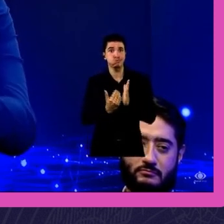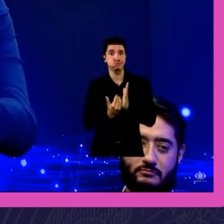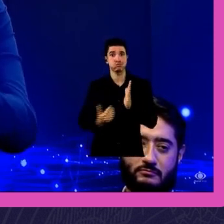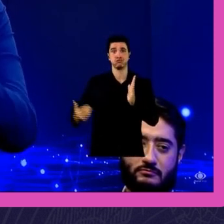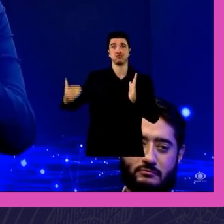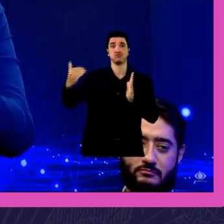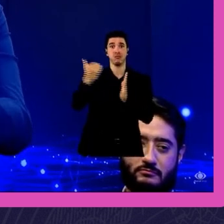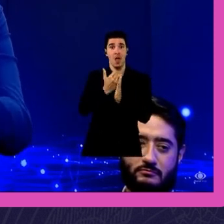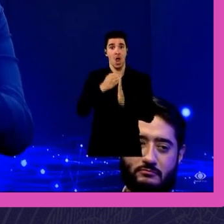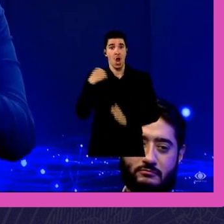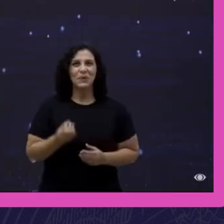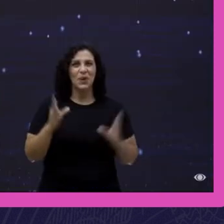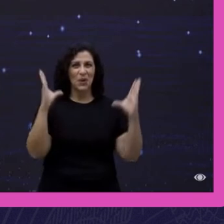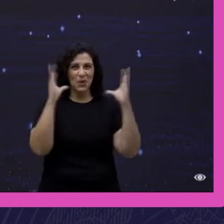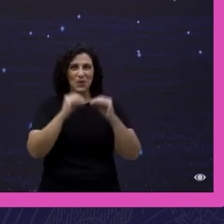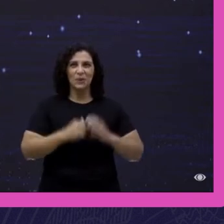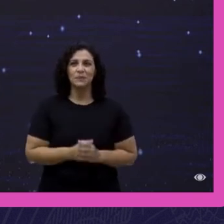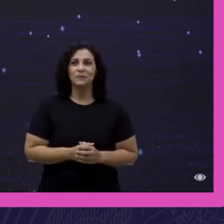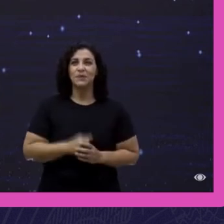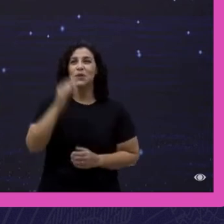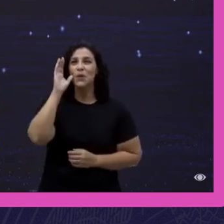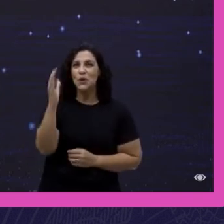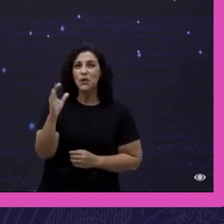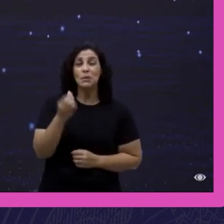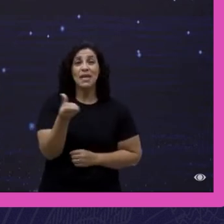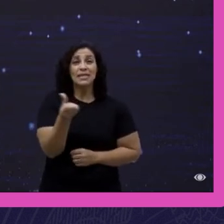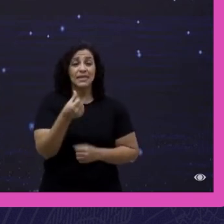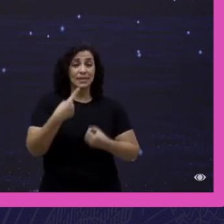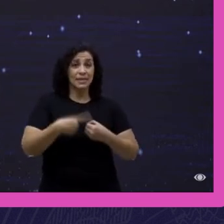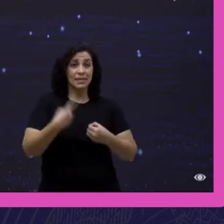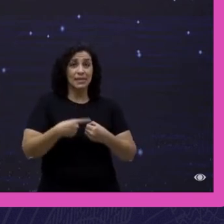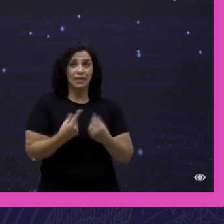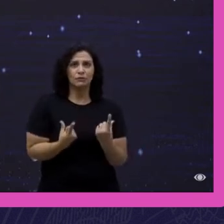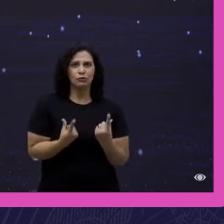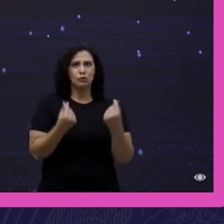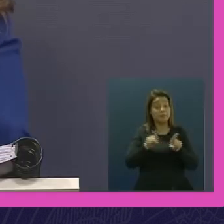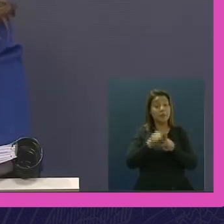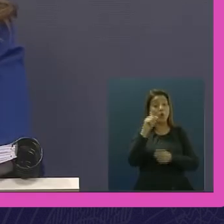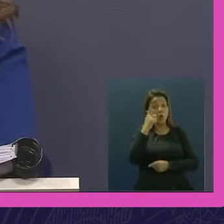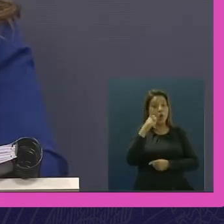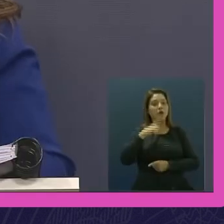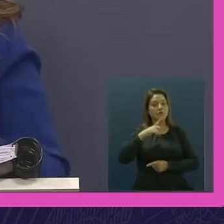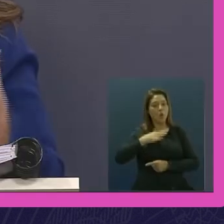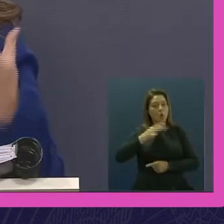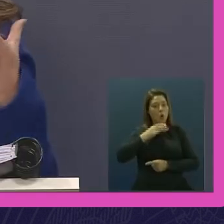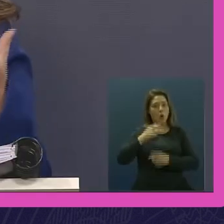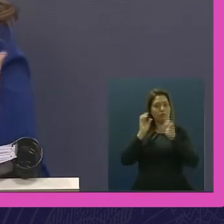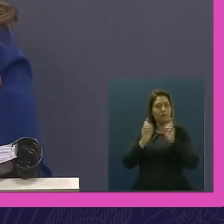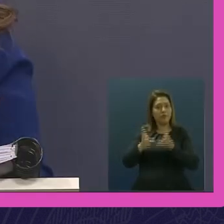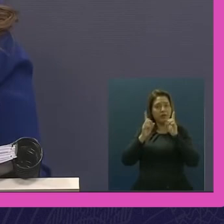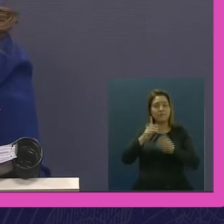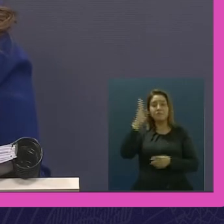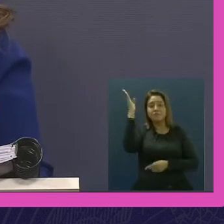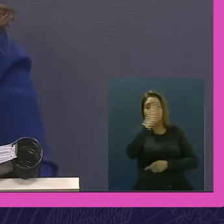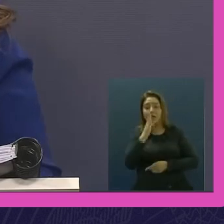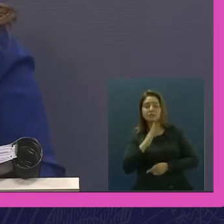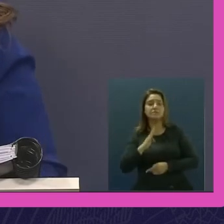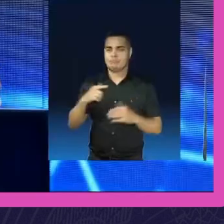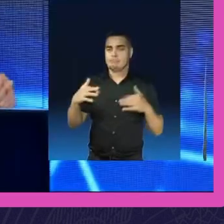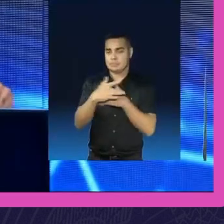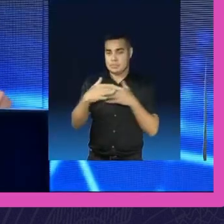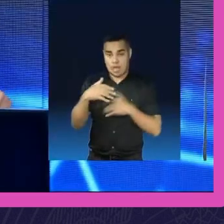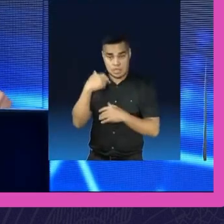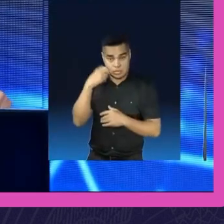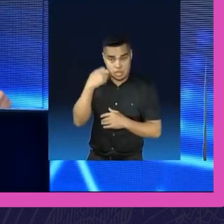maioria transfóbicos. Enquanto os candidatos são cobrados por sua atuação, as candidatas são atacadas simplesmente pelo que são, mulheres.